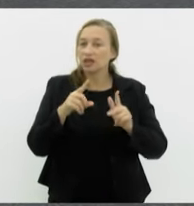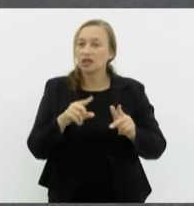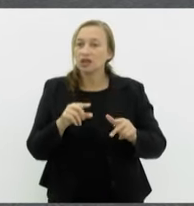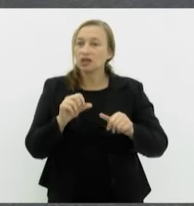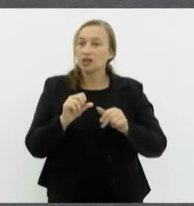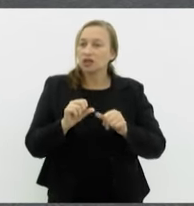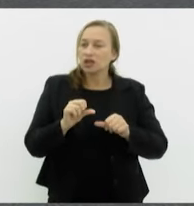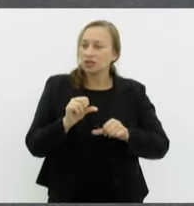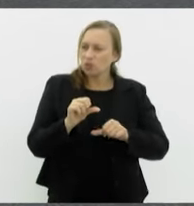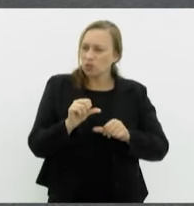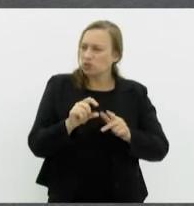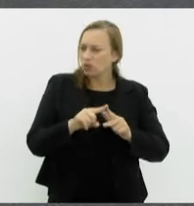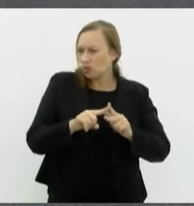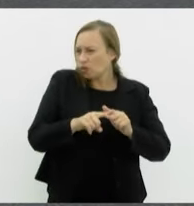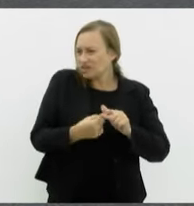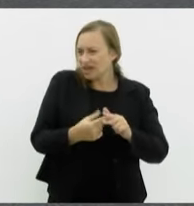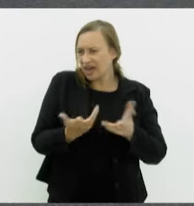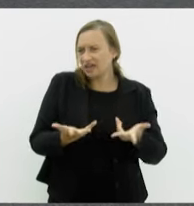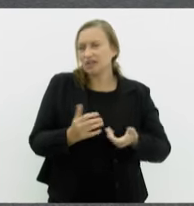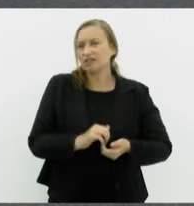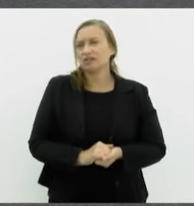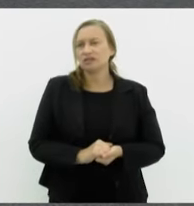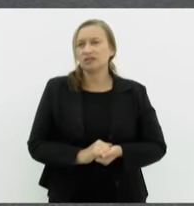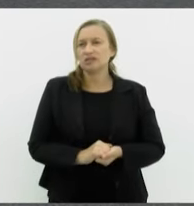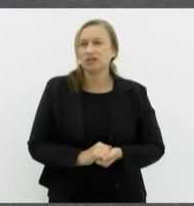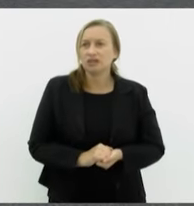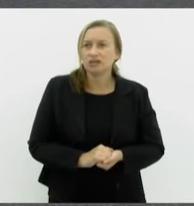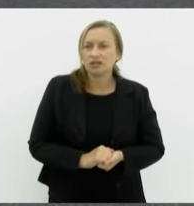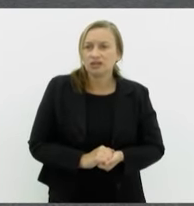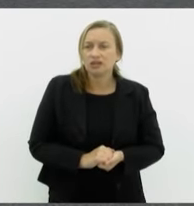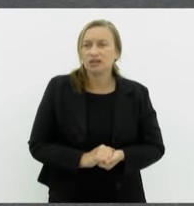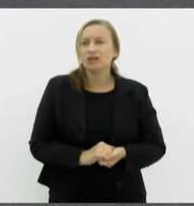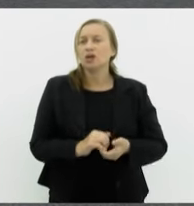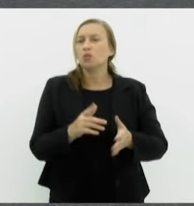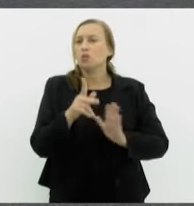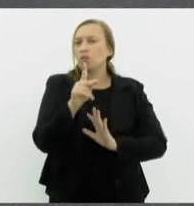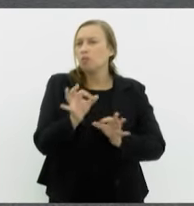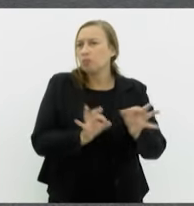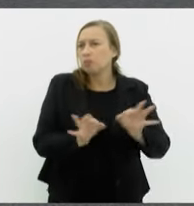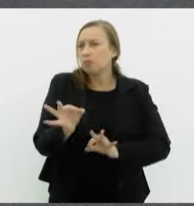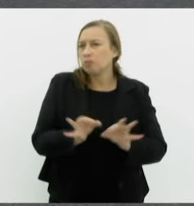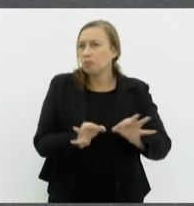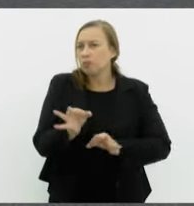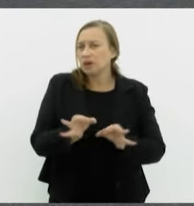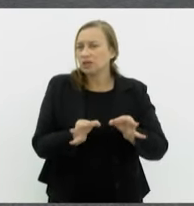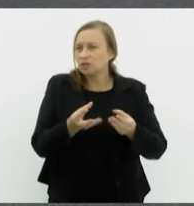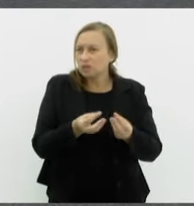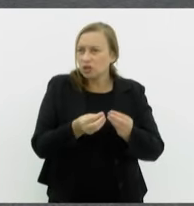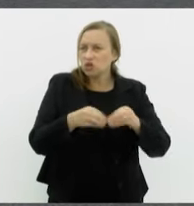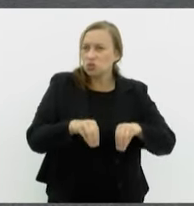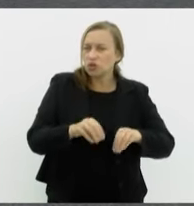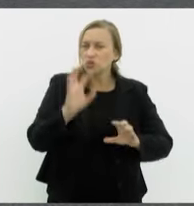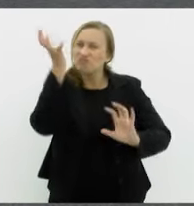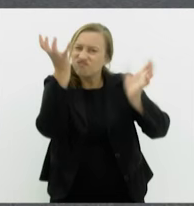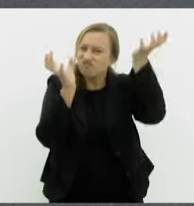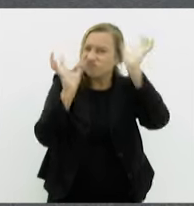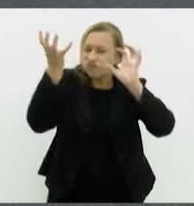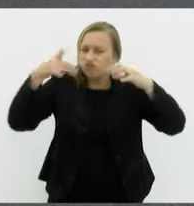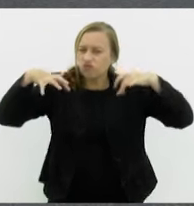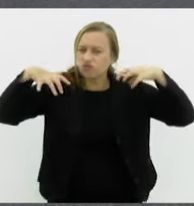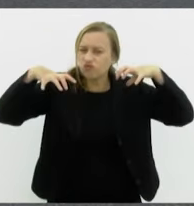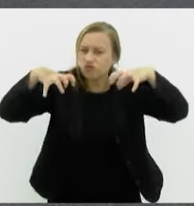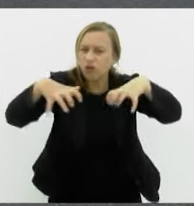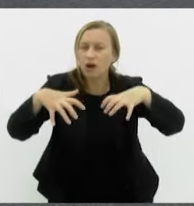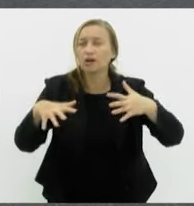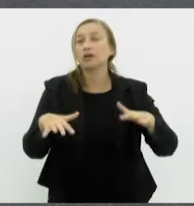lei do ICMS verde é plano de mitigação de desastres naturais. Aí, e para